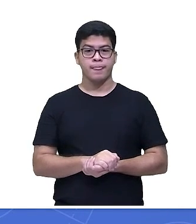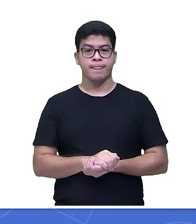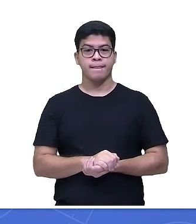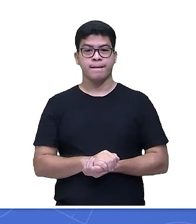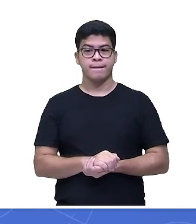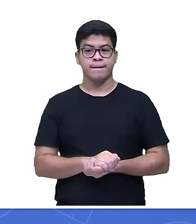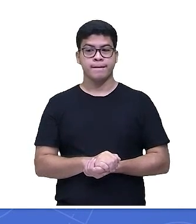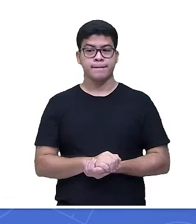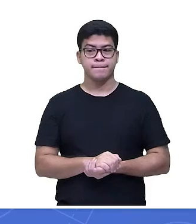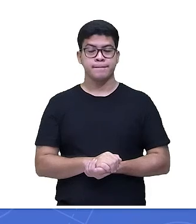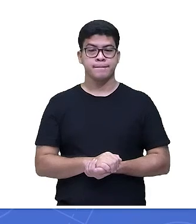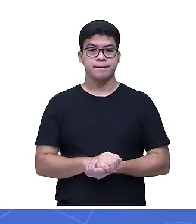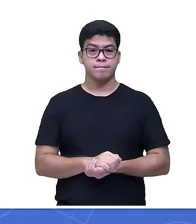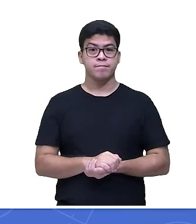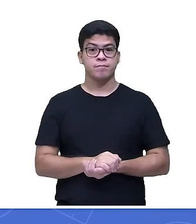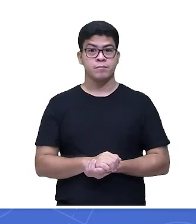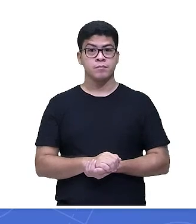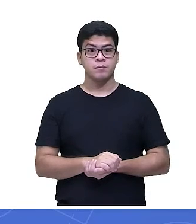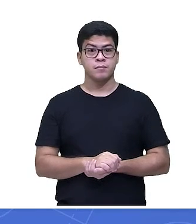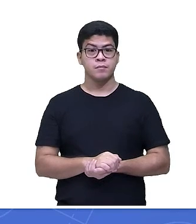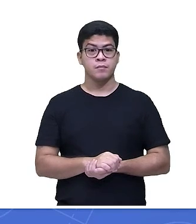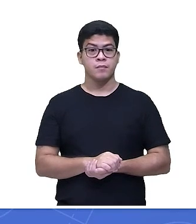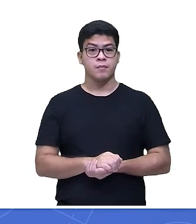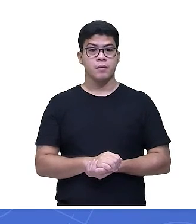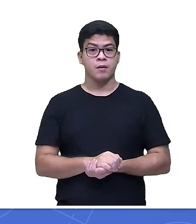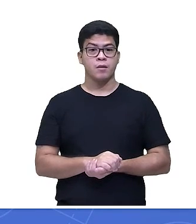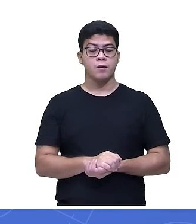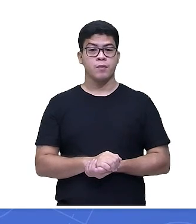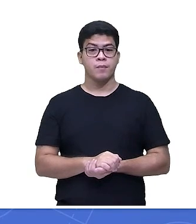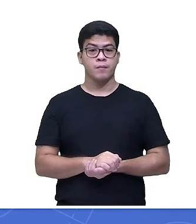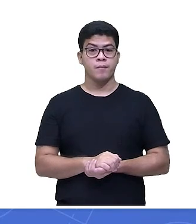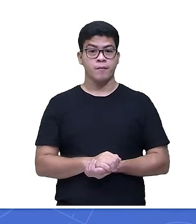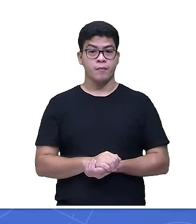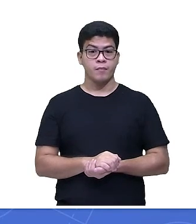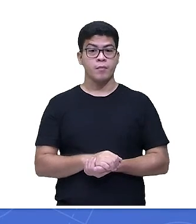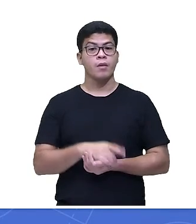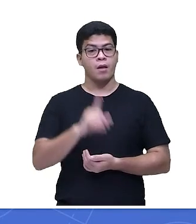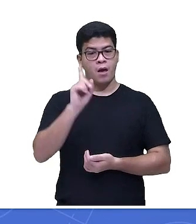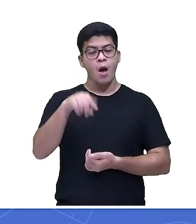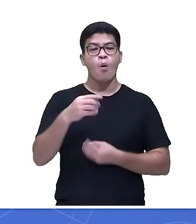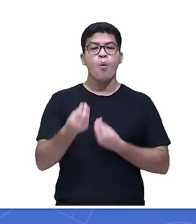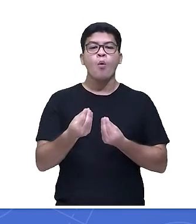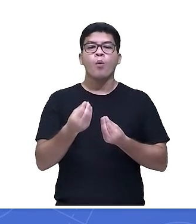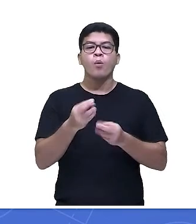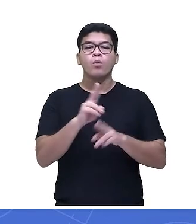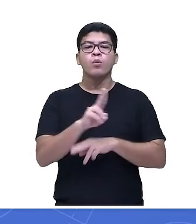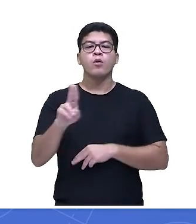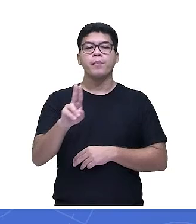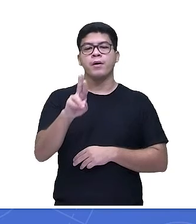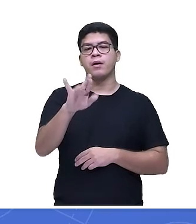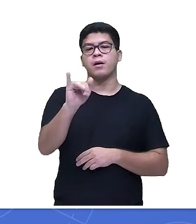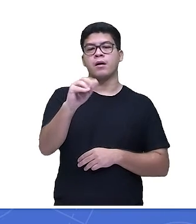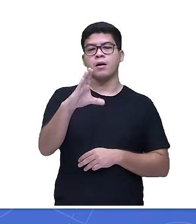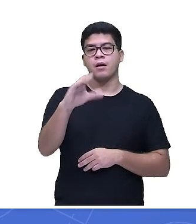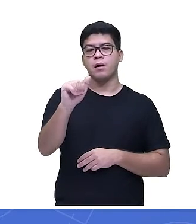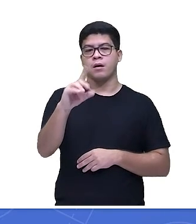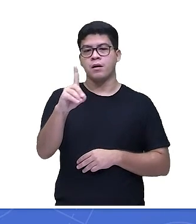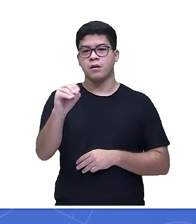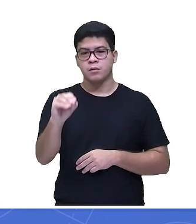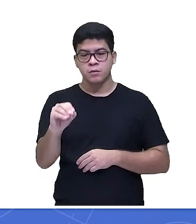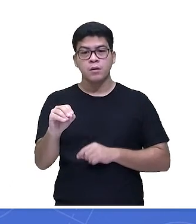participação. Olha, aqui acho que é o Ricardo. Isso, é o Ricardo.